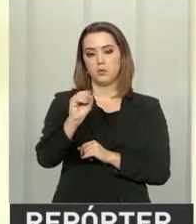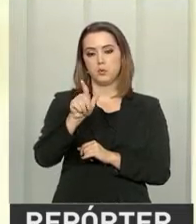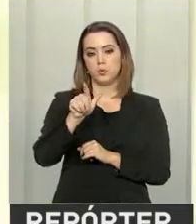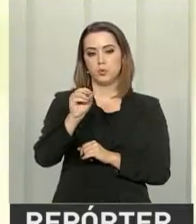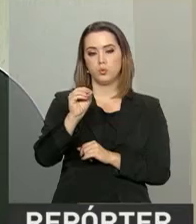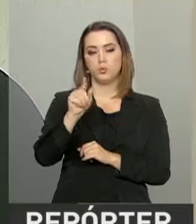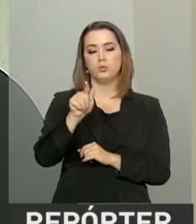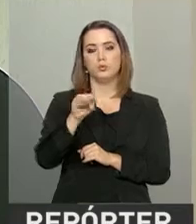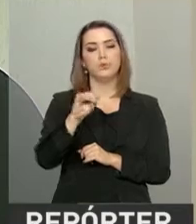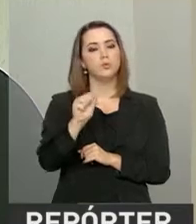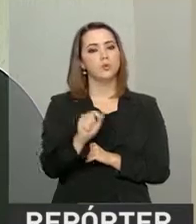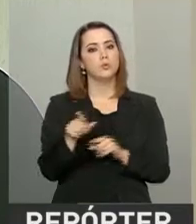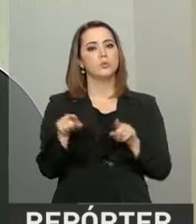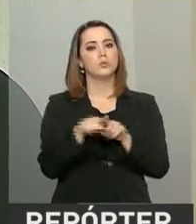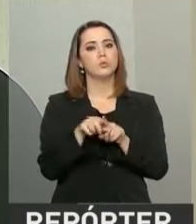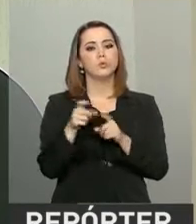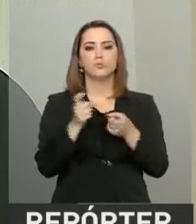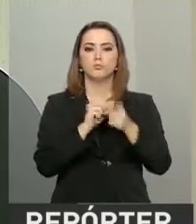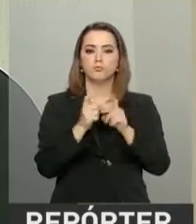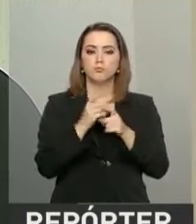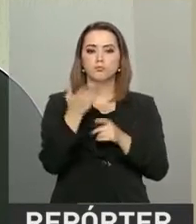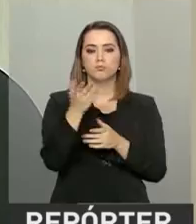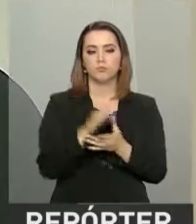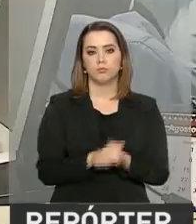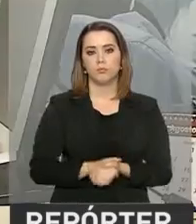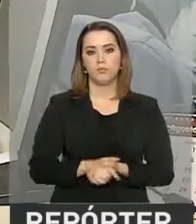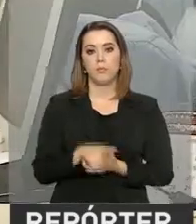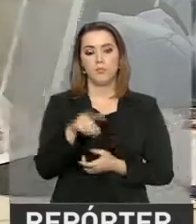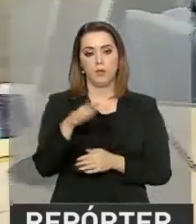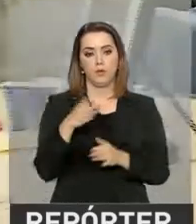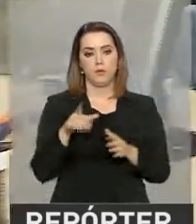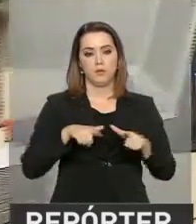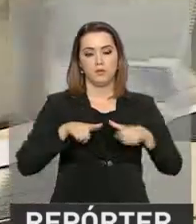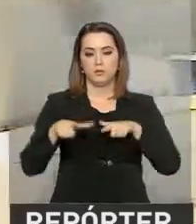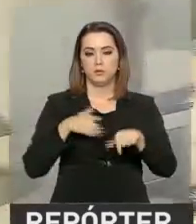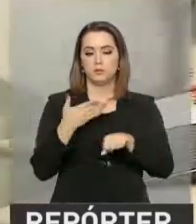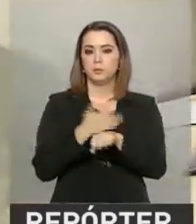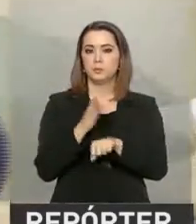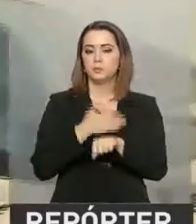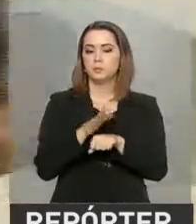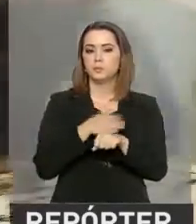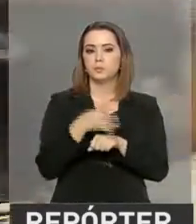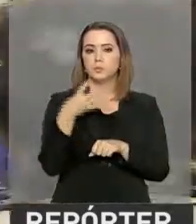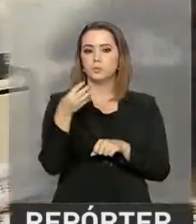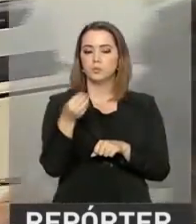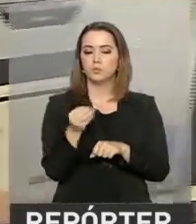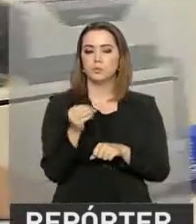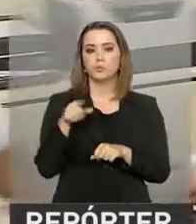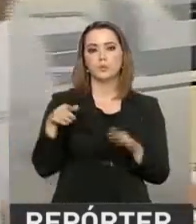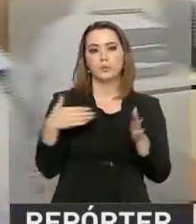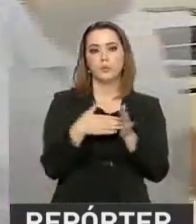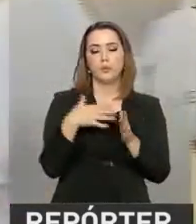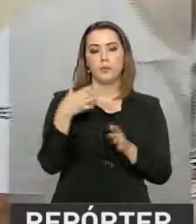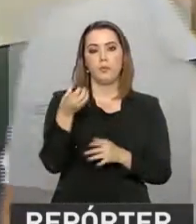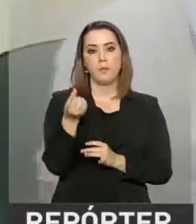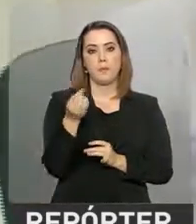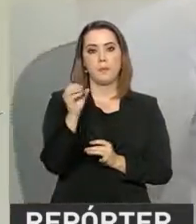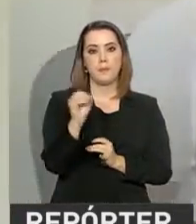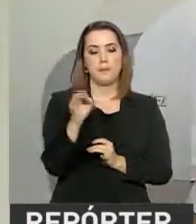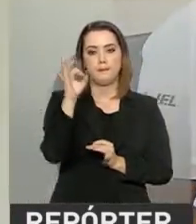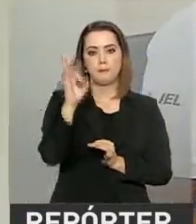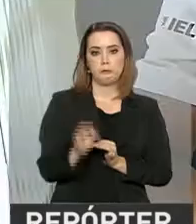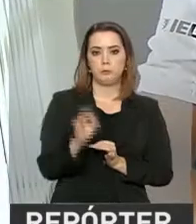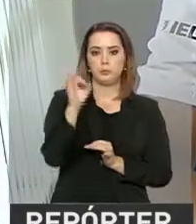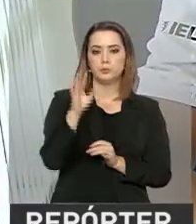organização. Segundo a Associação Brasileira de Estágios, de 40% a 60% dos estudantes que fazem estágio e estão no final